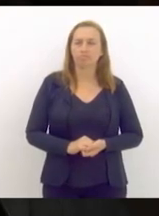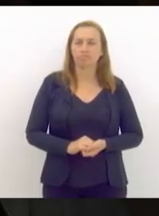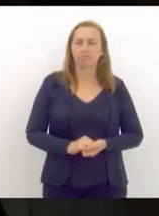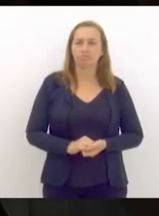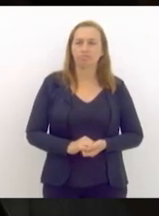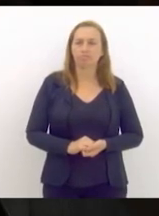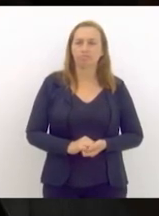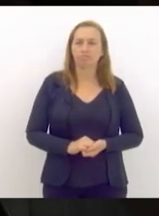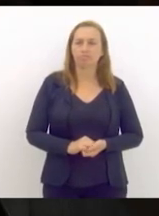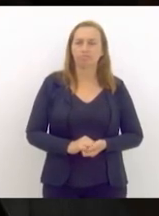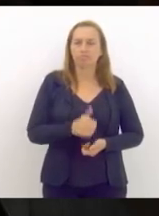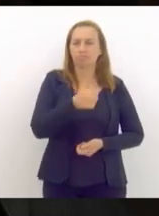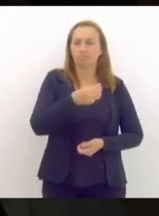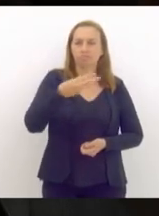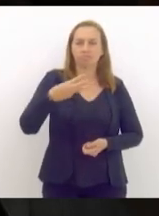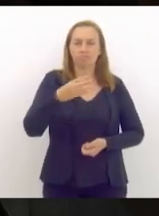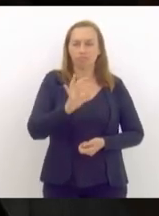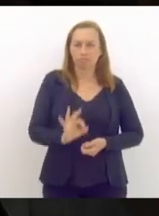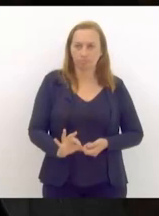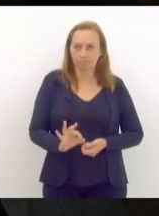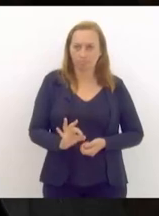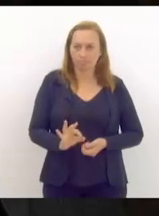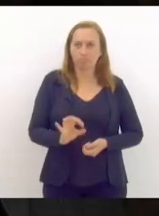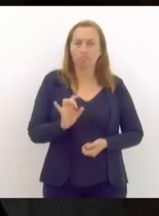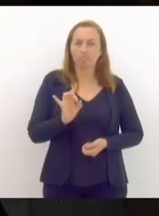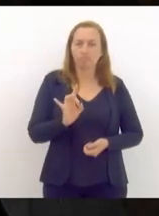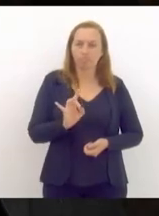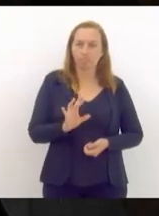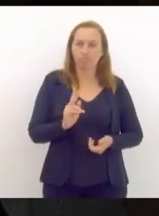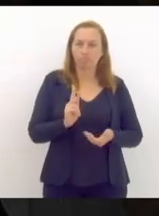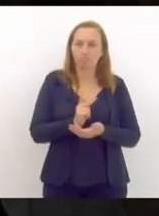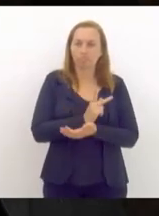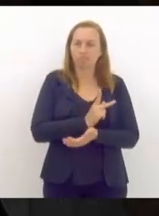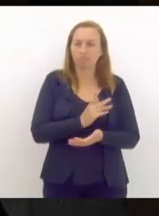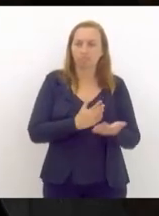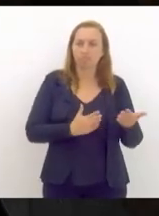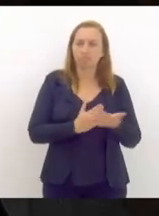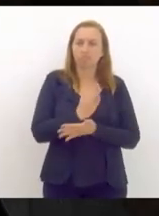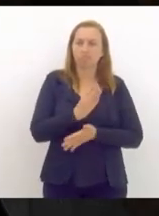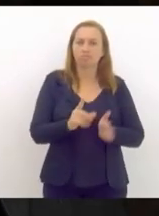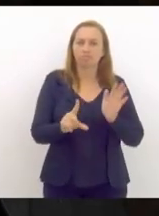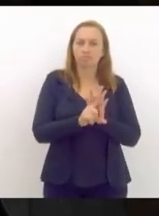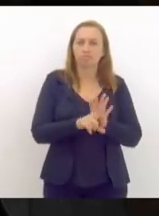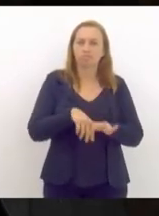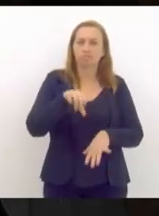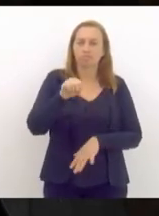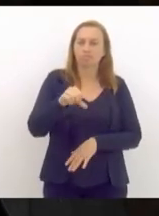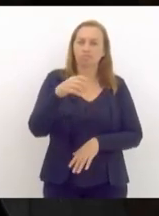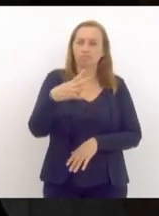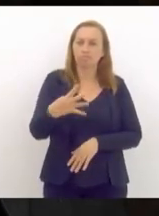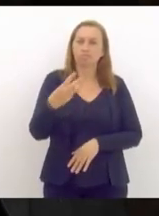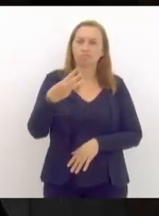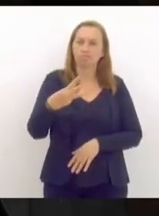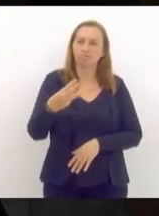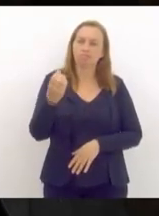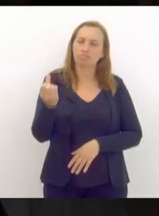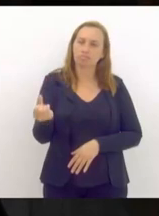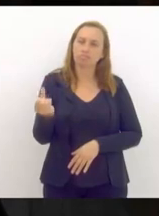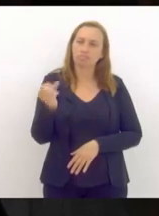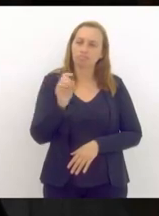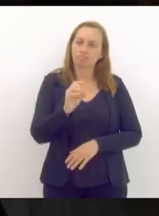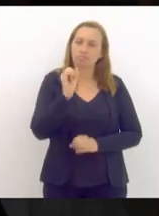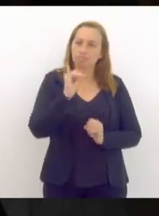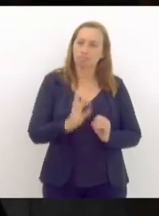ao redor de 13%, ela só se deu com a aprovação da Lei 9436. Como explicou aqui o deputado Luiz